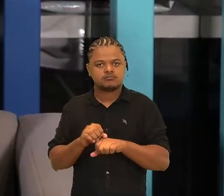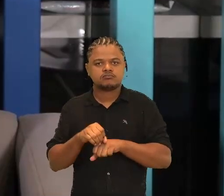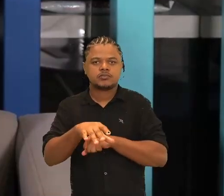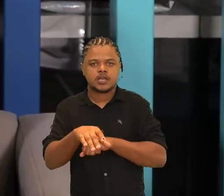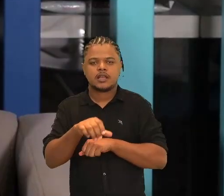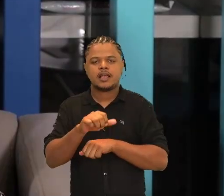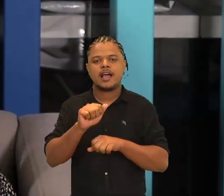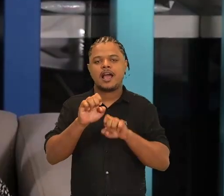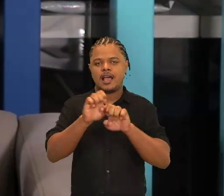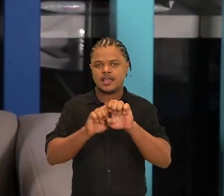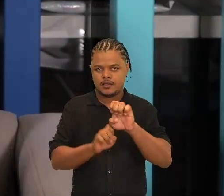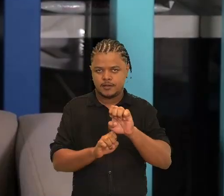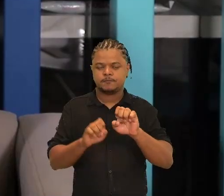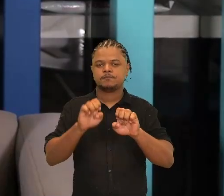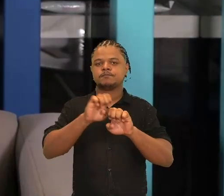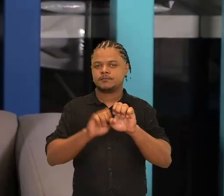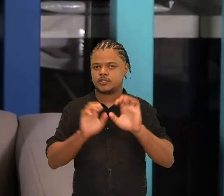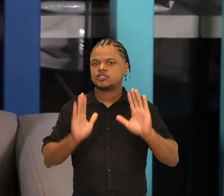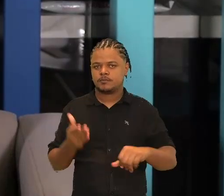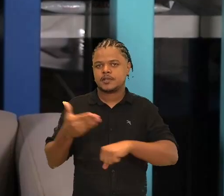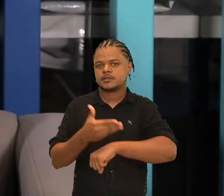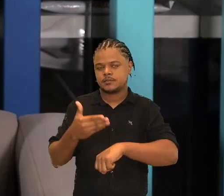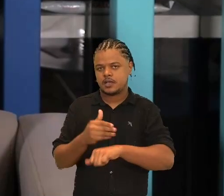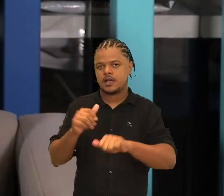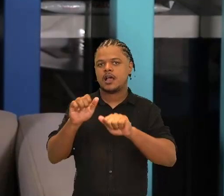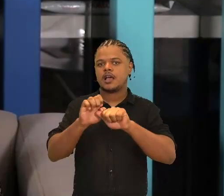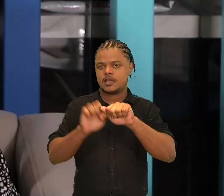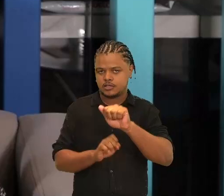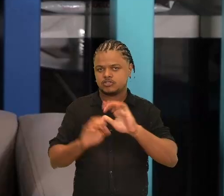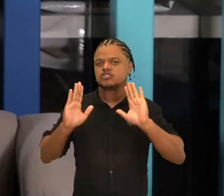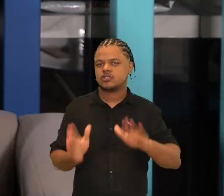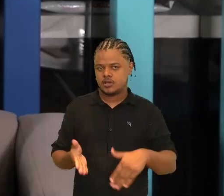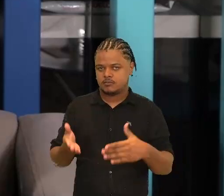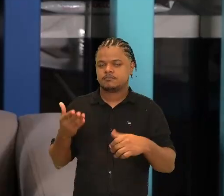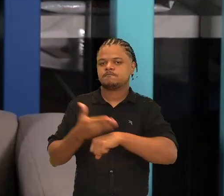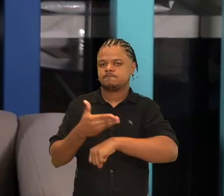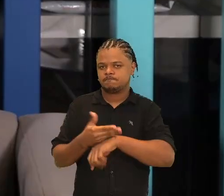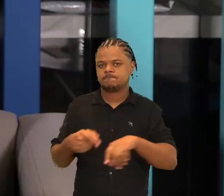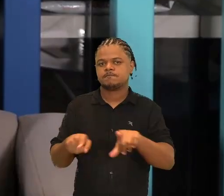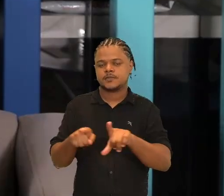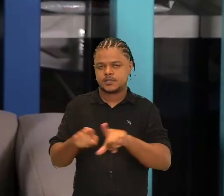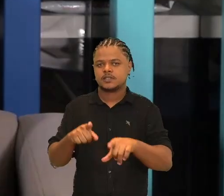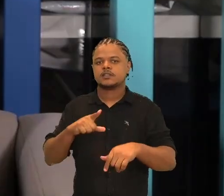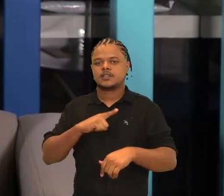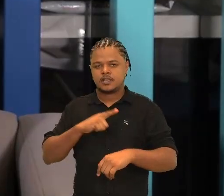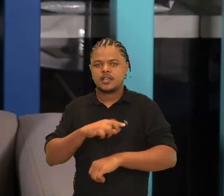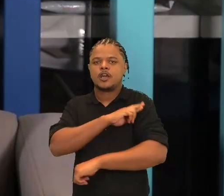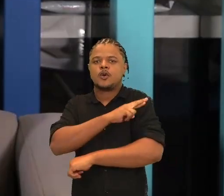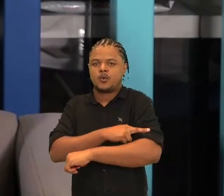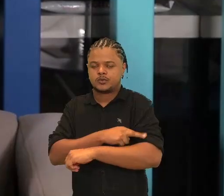especializado, já podem fazer parte, né, da sala de recursos multifuncionais, já podem ter o atendimento com recursos e